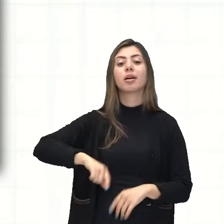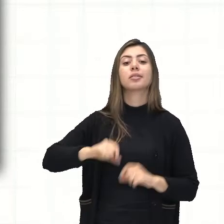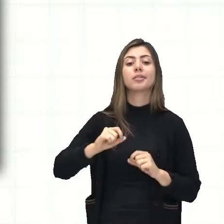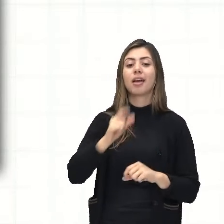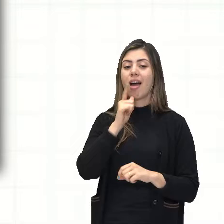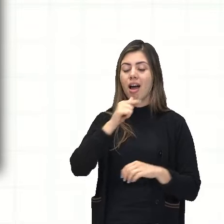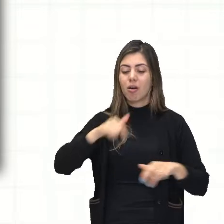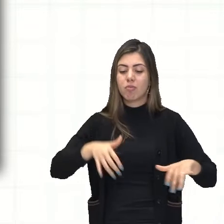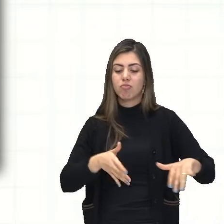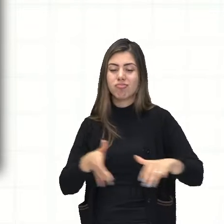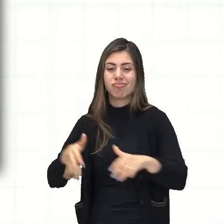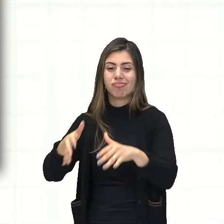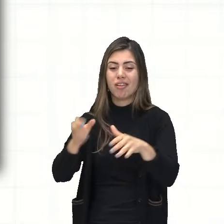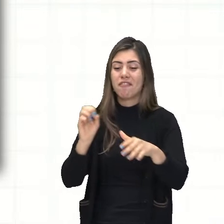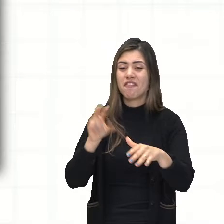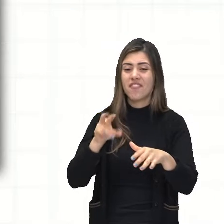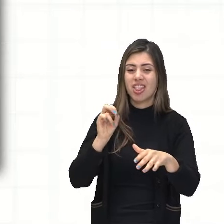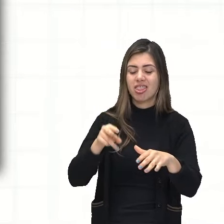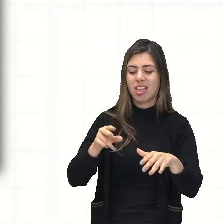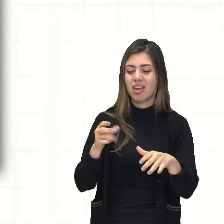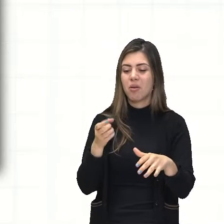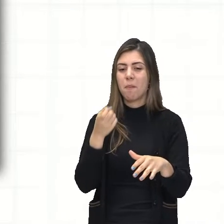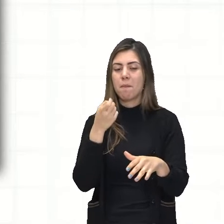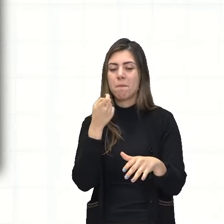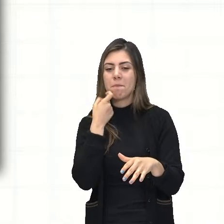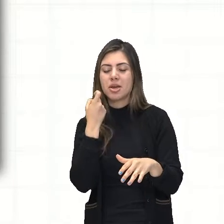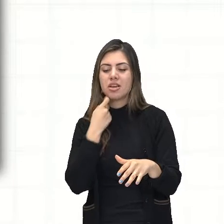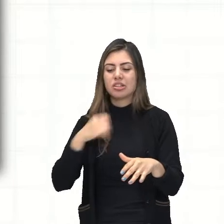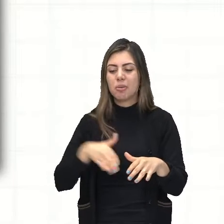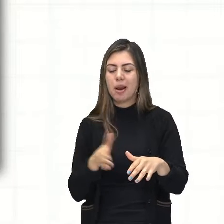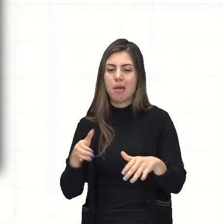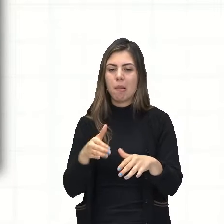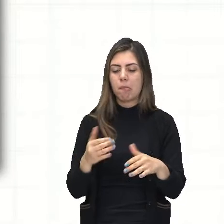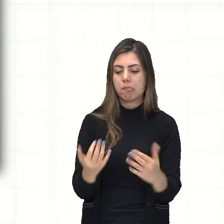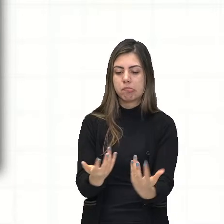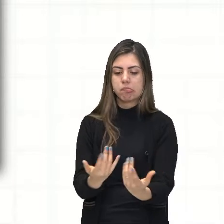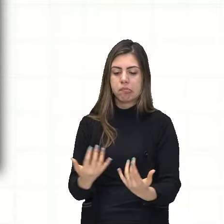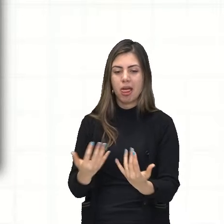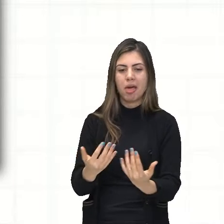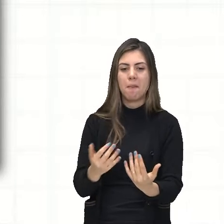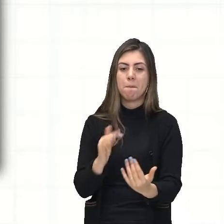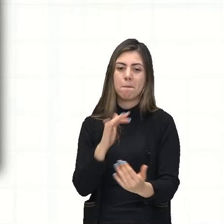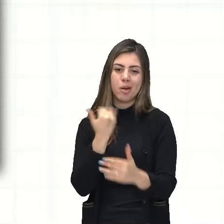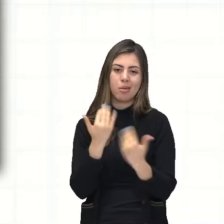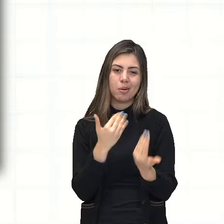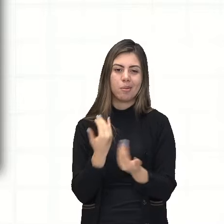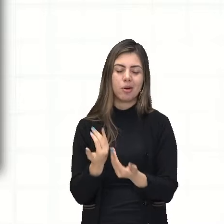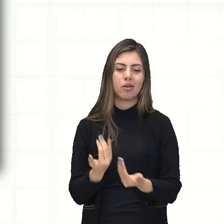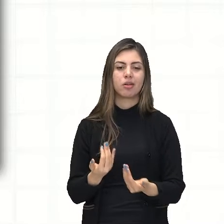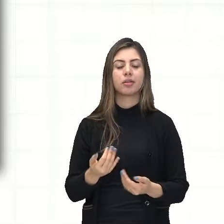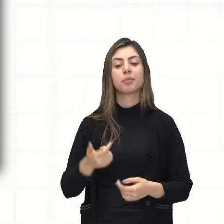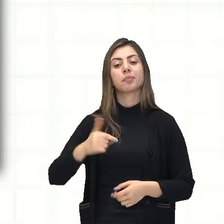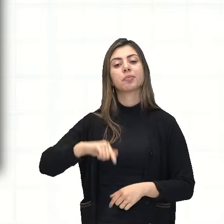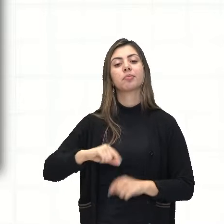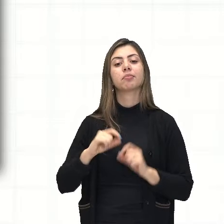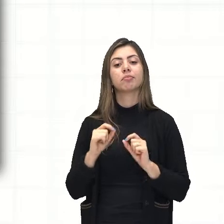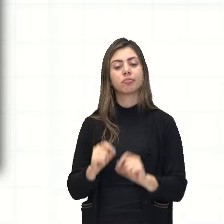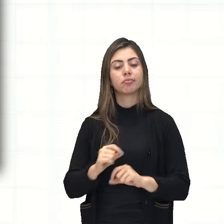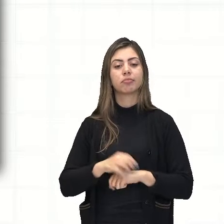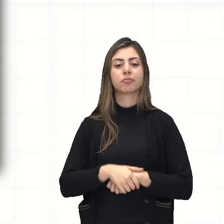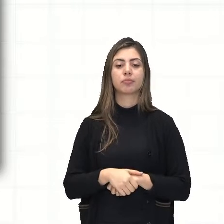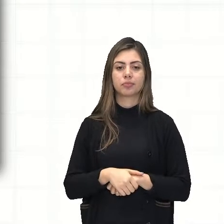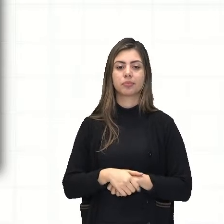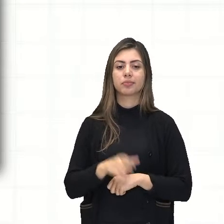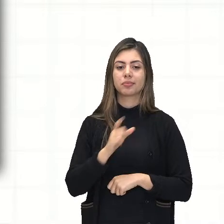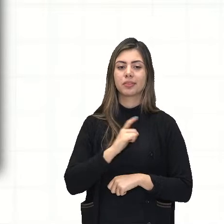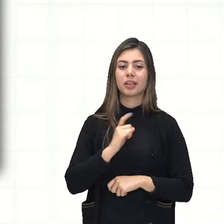matando plantas e animais aquáticos, né? E nós temos também esses